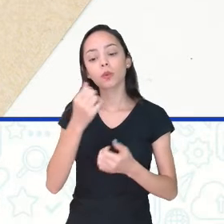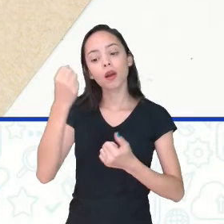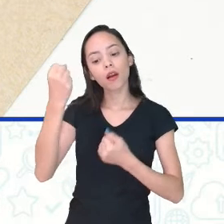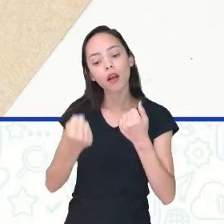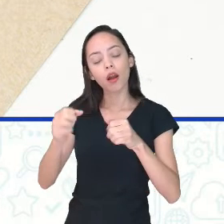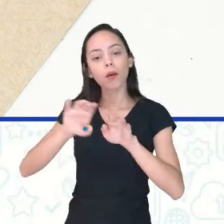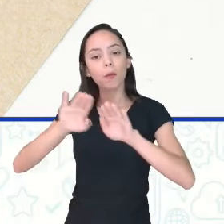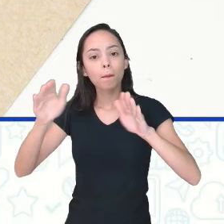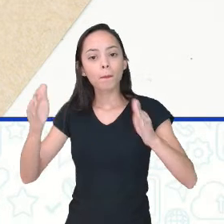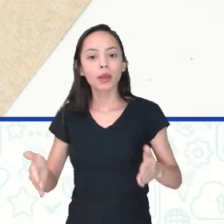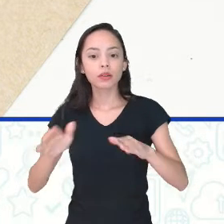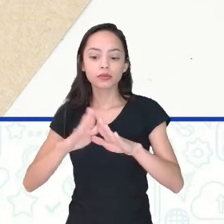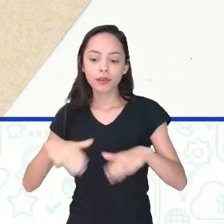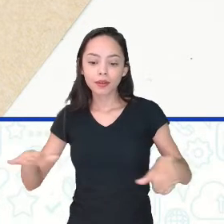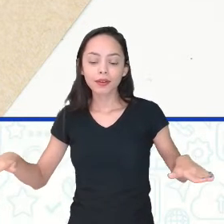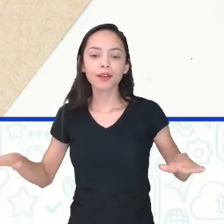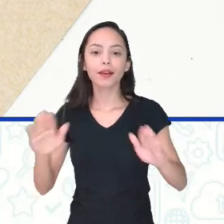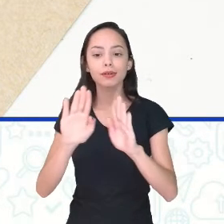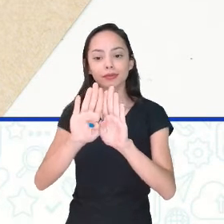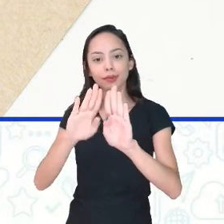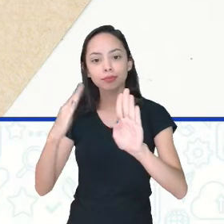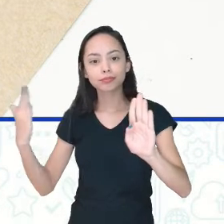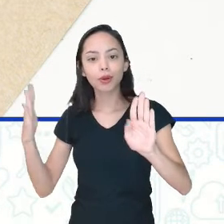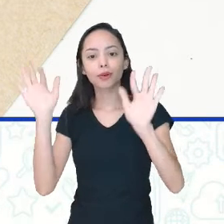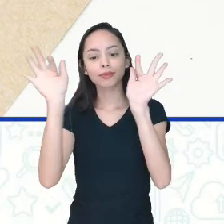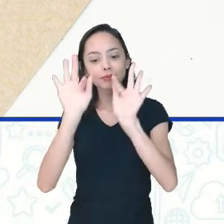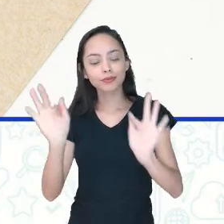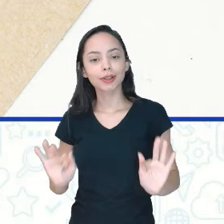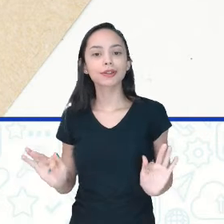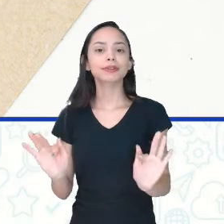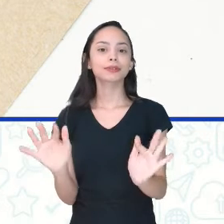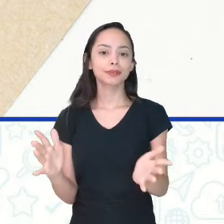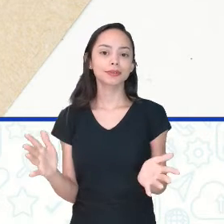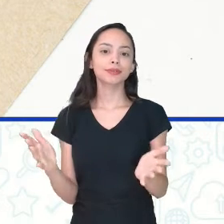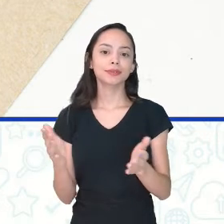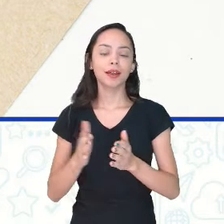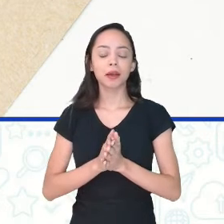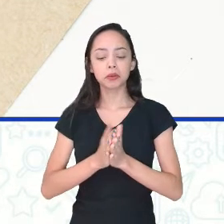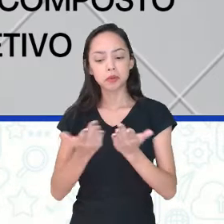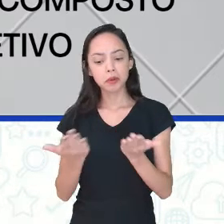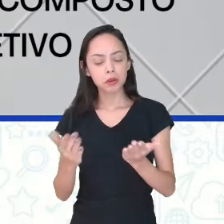mesa, criança, portão, comida, alegria, felicidade, livro, chinelo.